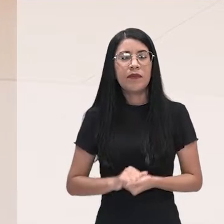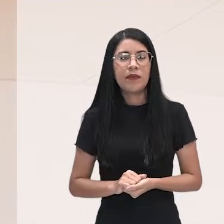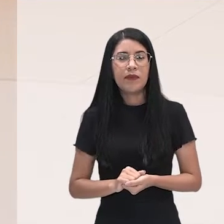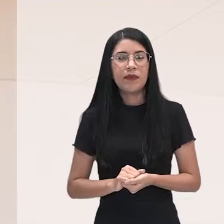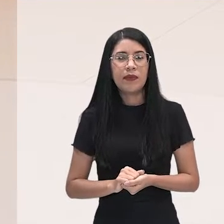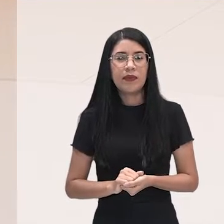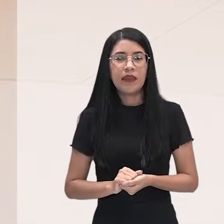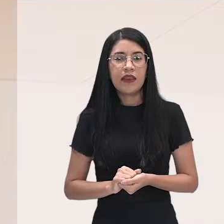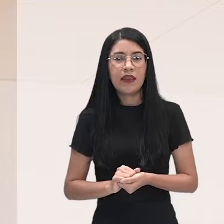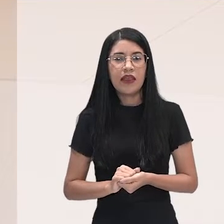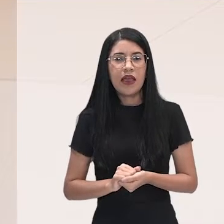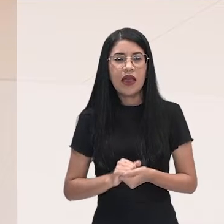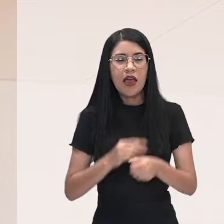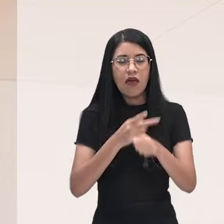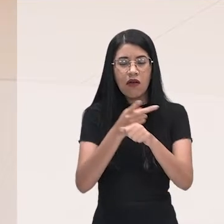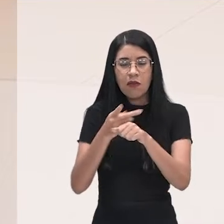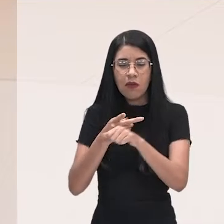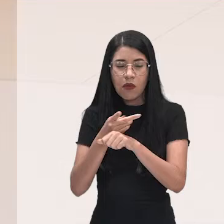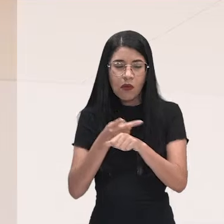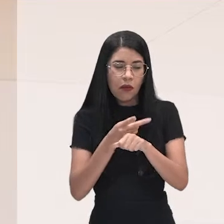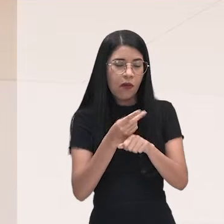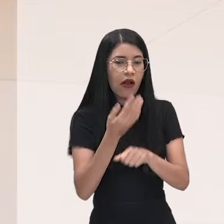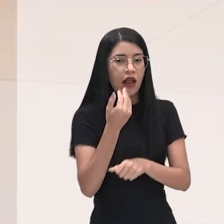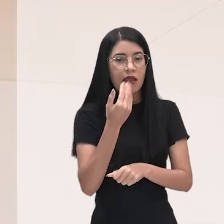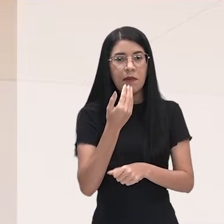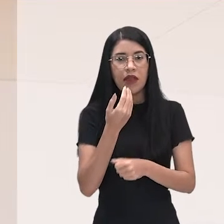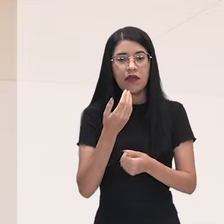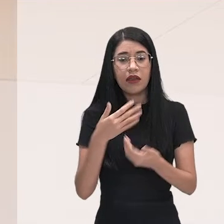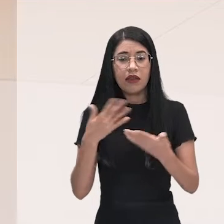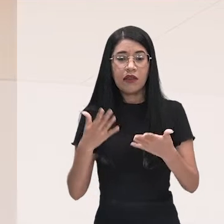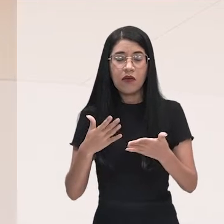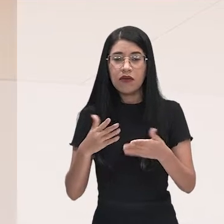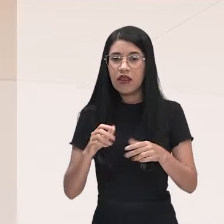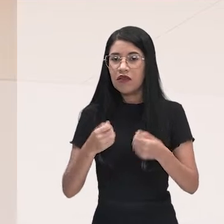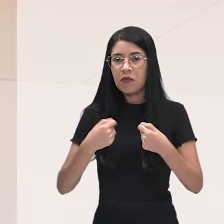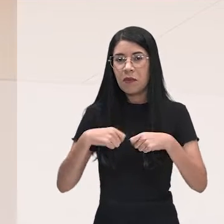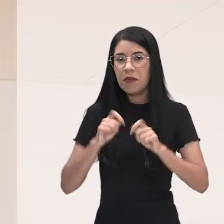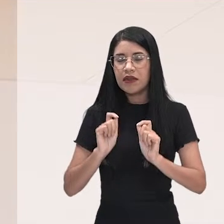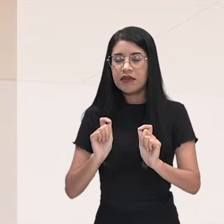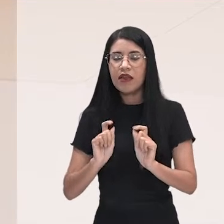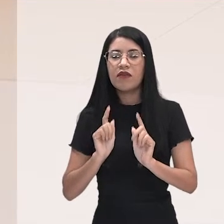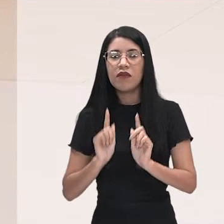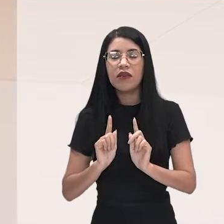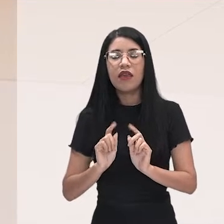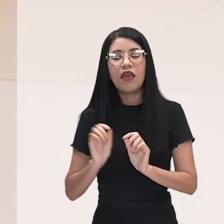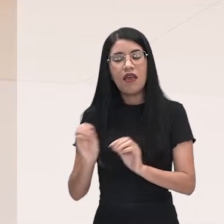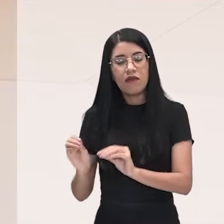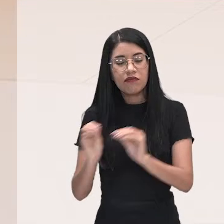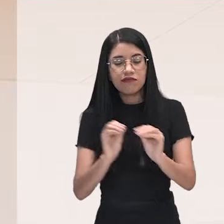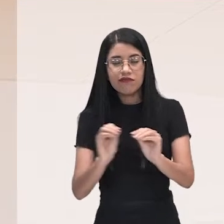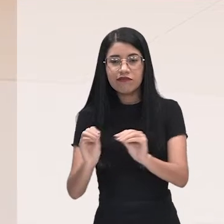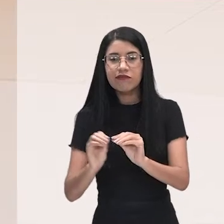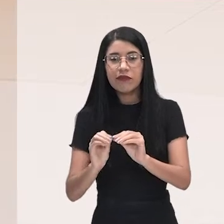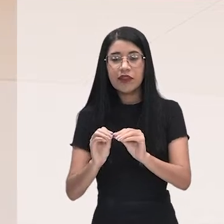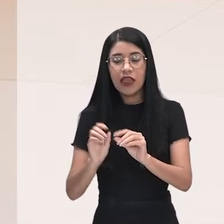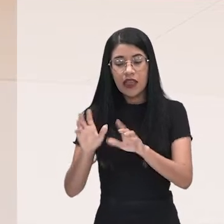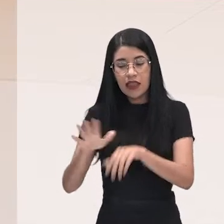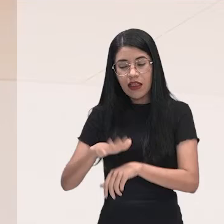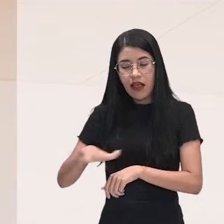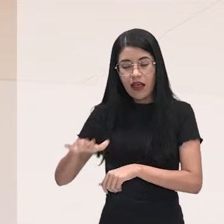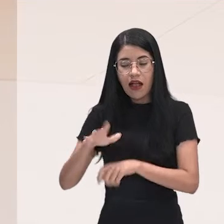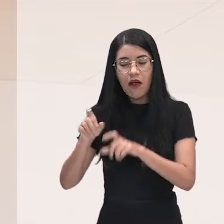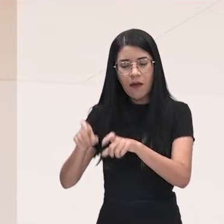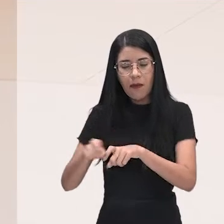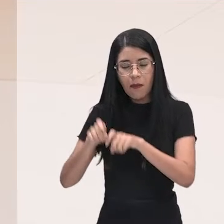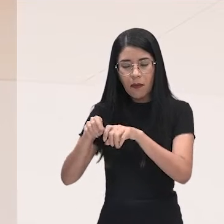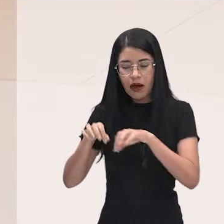primeiras tribos, e o homem passa ali a viver em comunidade. Nós temos uma janela muito grande de tempo até as primeiras revoluções industriais,